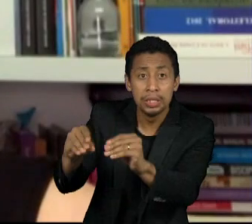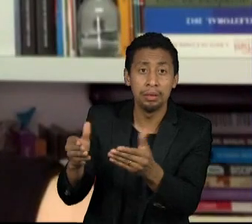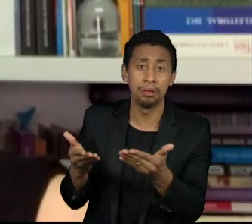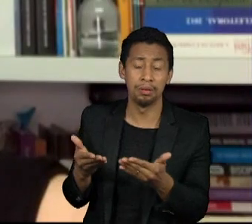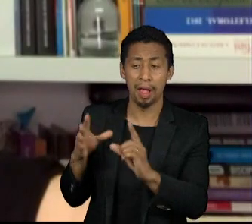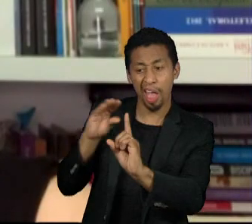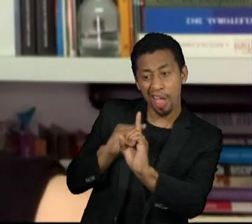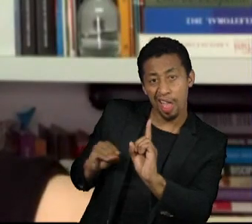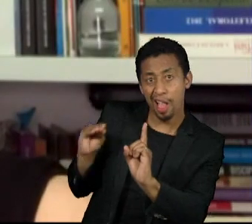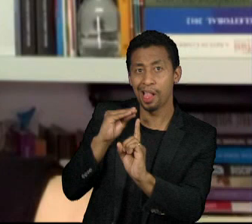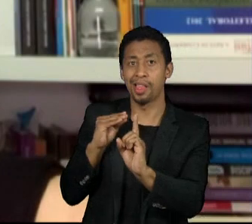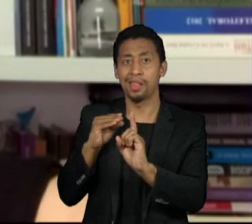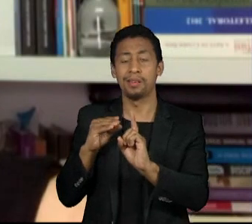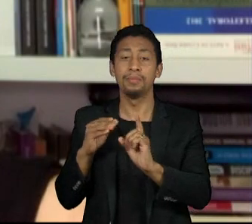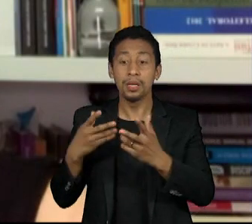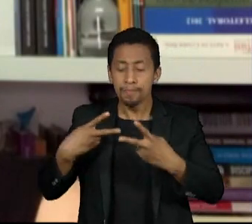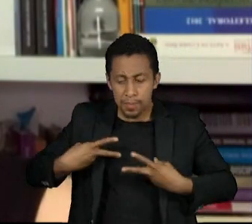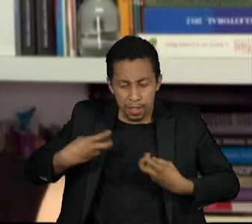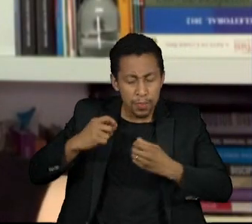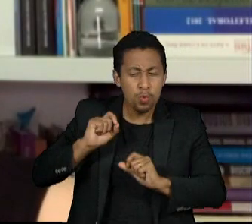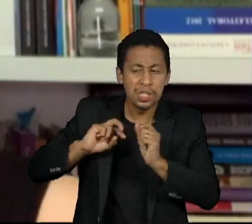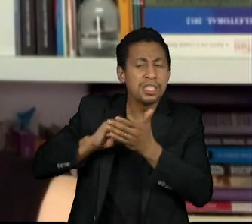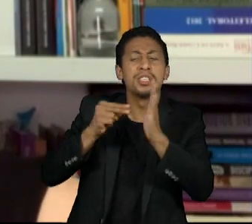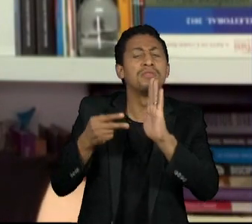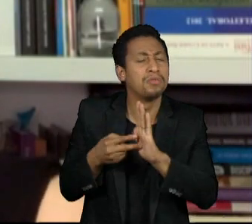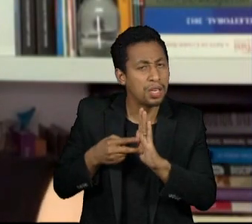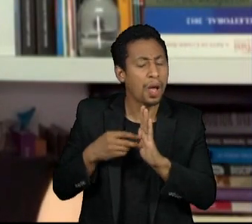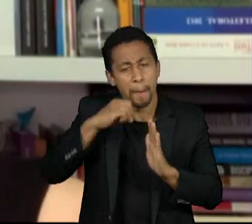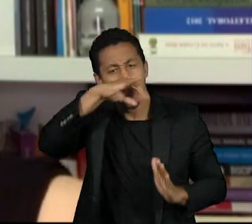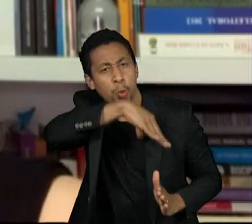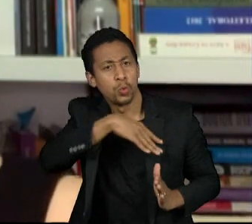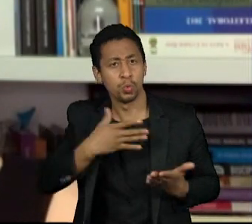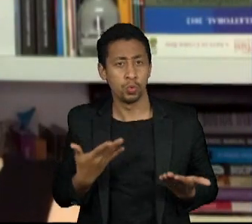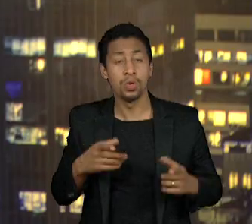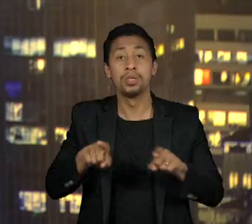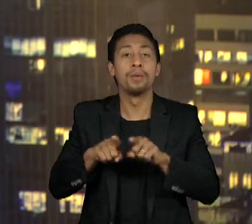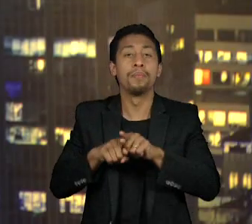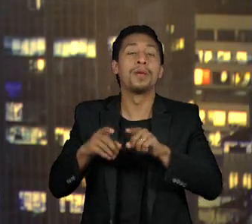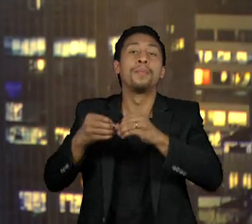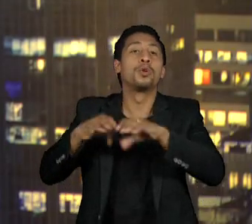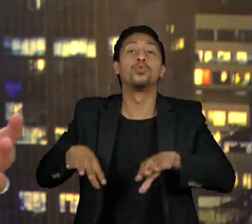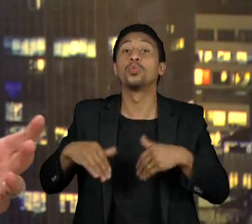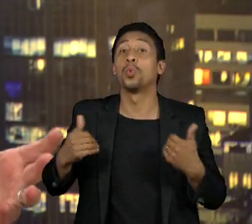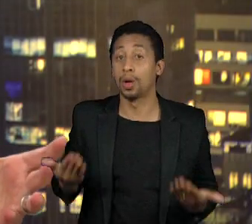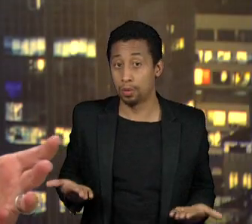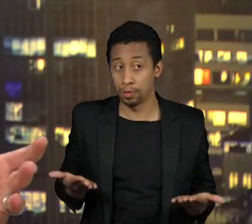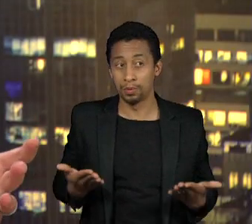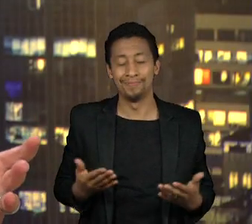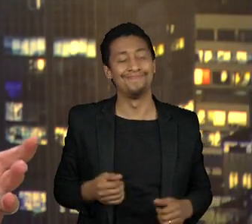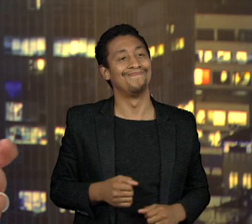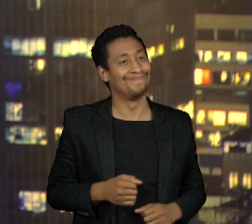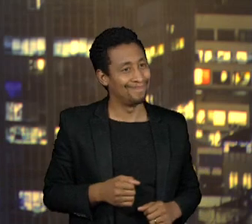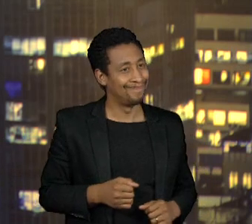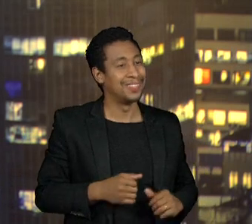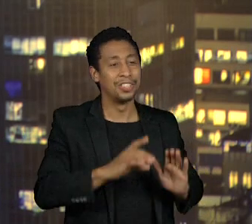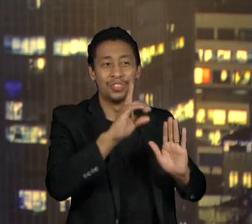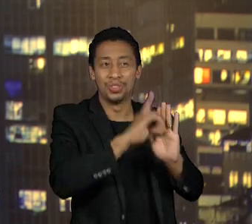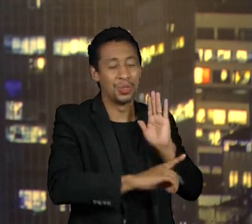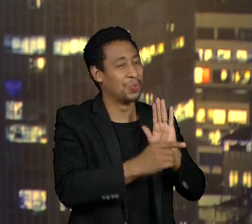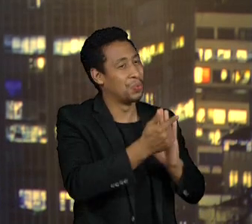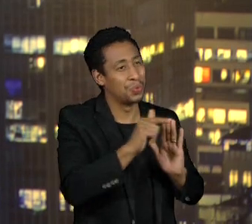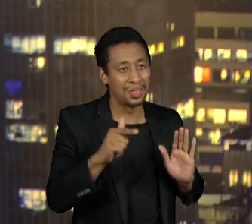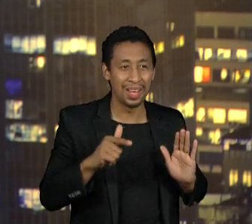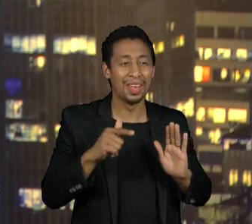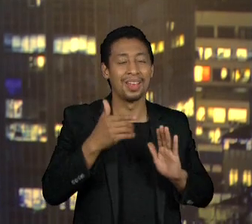possam saber o que é um relacionamento abusivo e quais são as consequências. Tantas violações, não é? O abuso sexual,